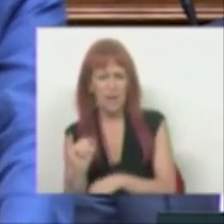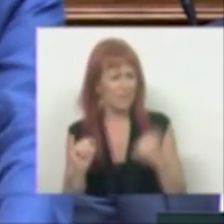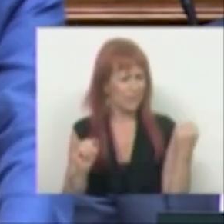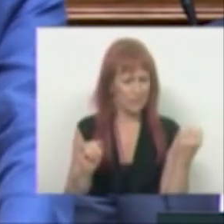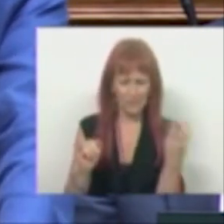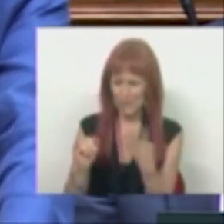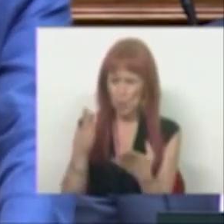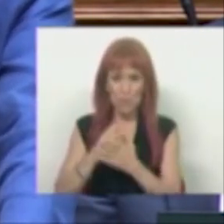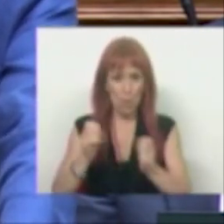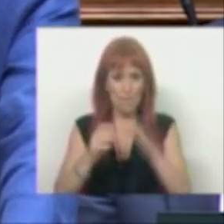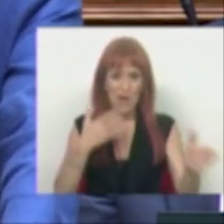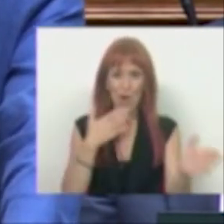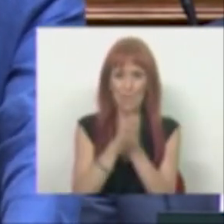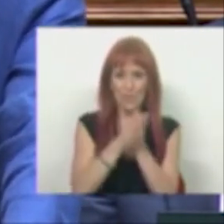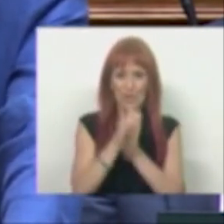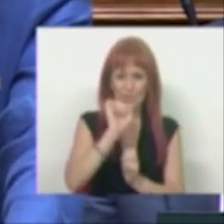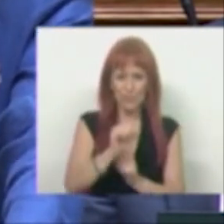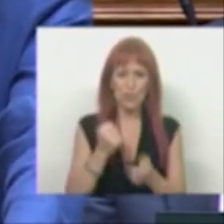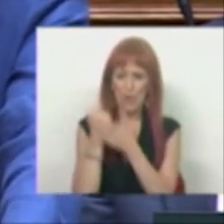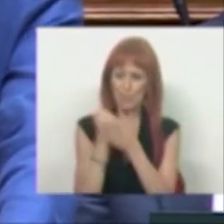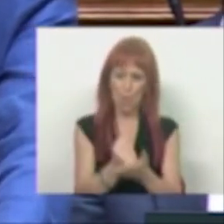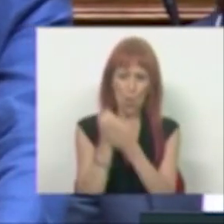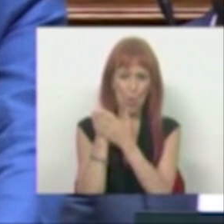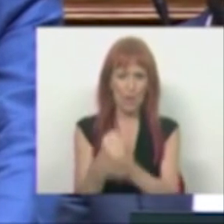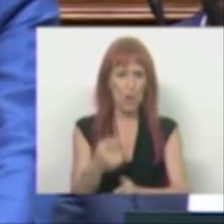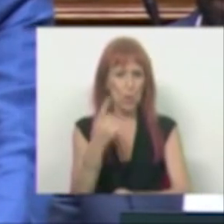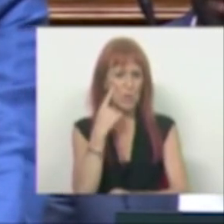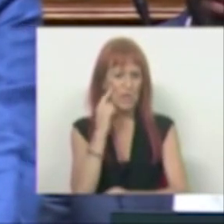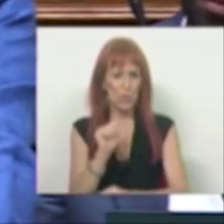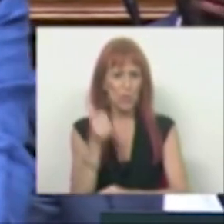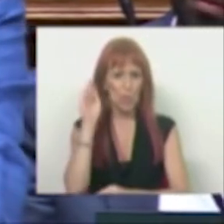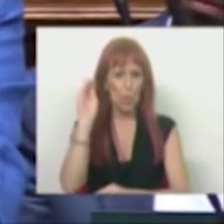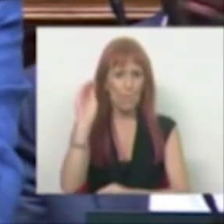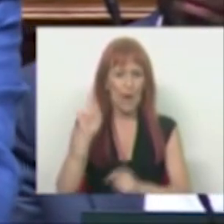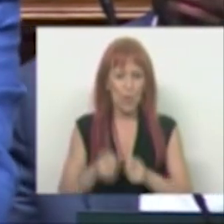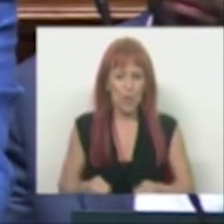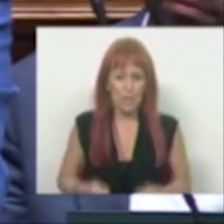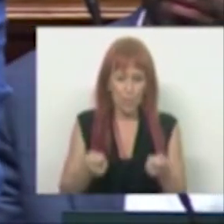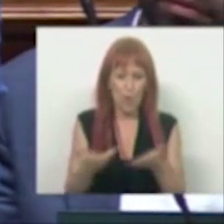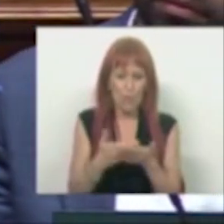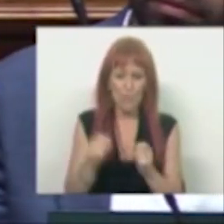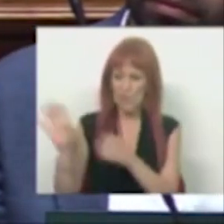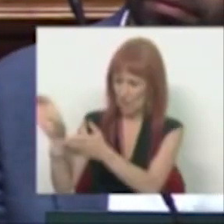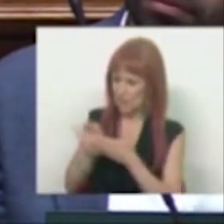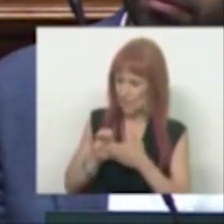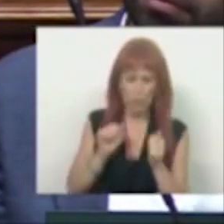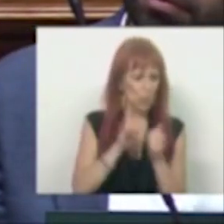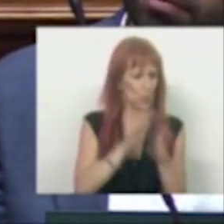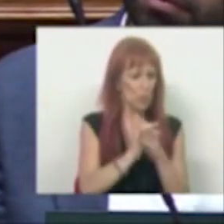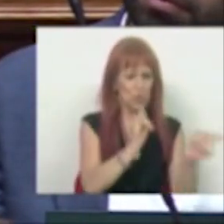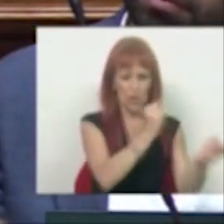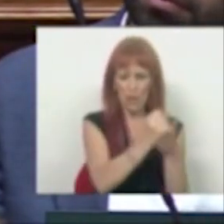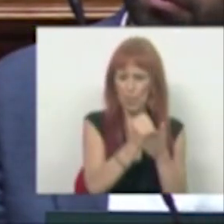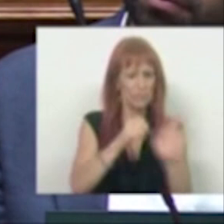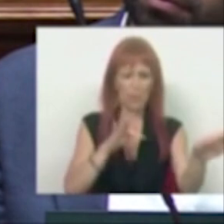é só o maior beneficiário dos apoios agora conhecidos do Banco de Fomento. Ele recebe mais do que todos os outros apoios,